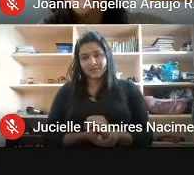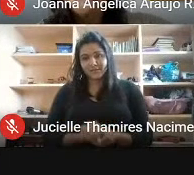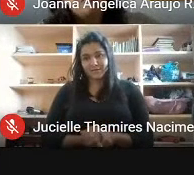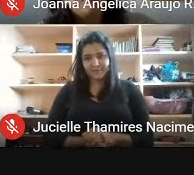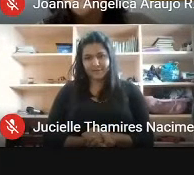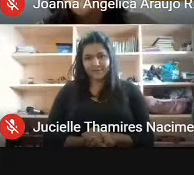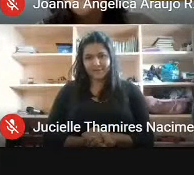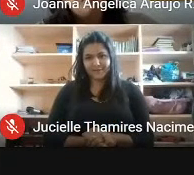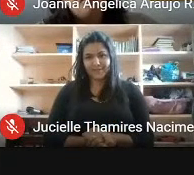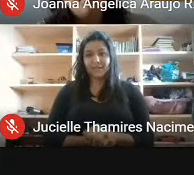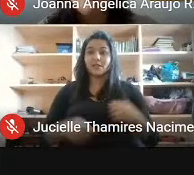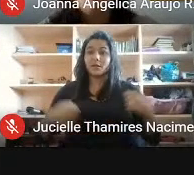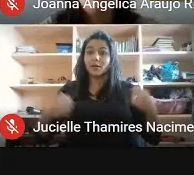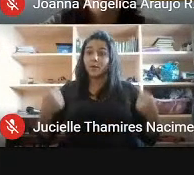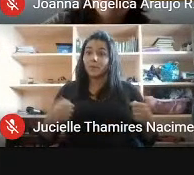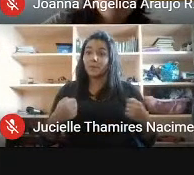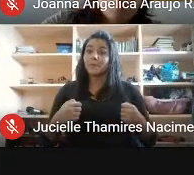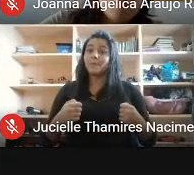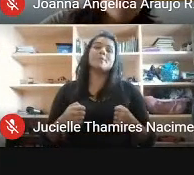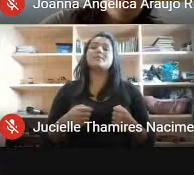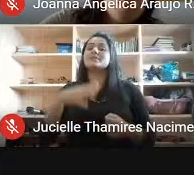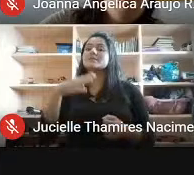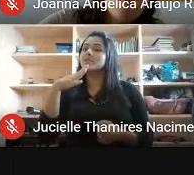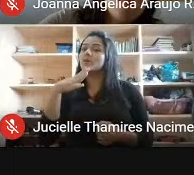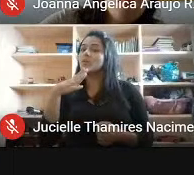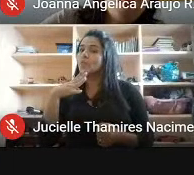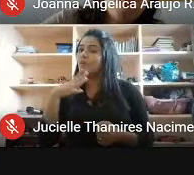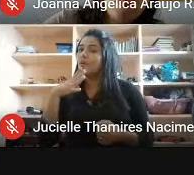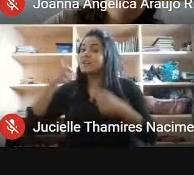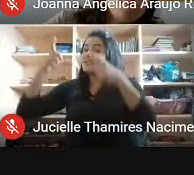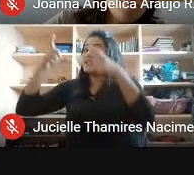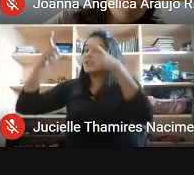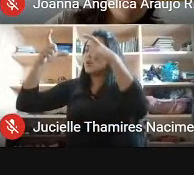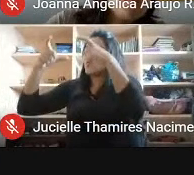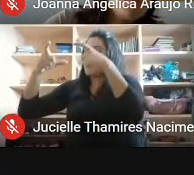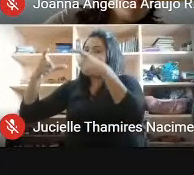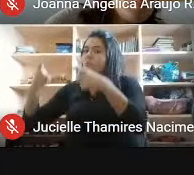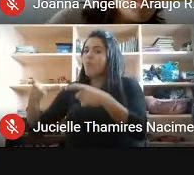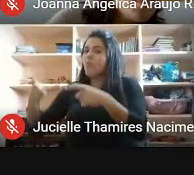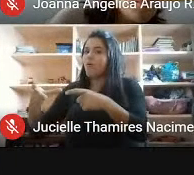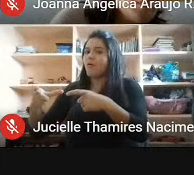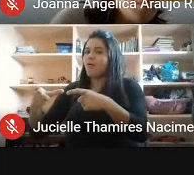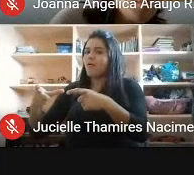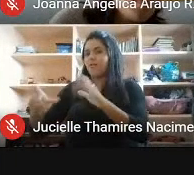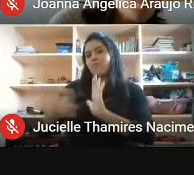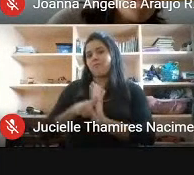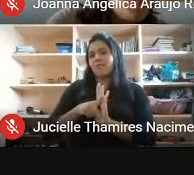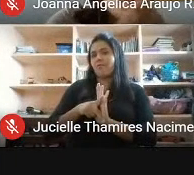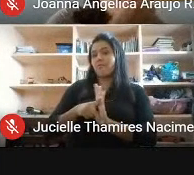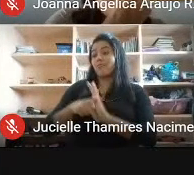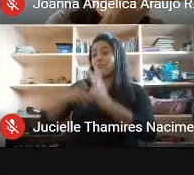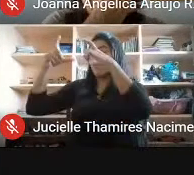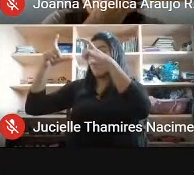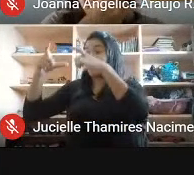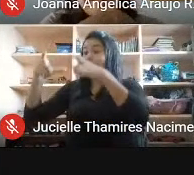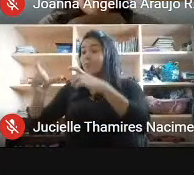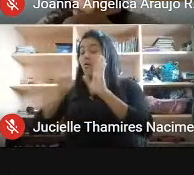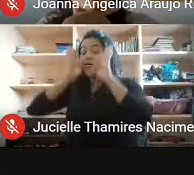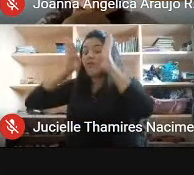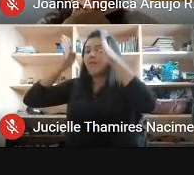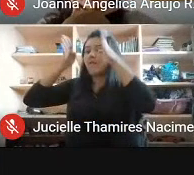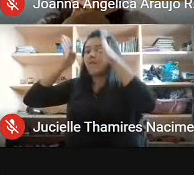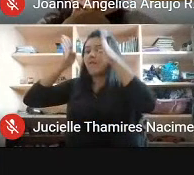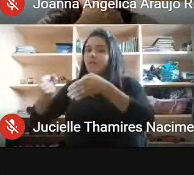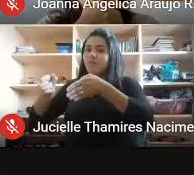atuar. Eu preciso atuar aqui, então eu preciso conhecer o território, eu tenho que ter minha população adscrita totalmente